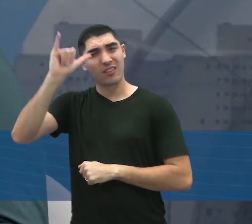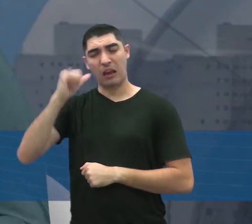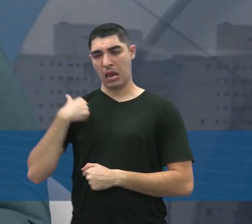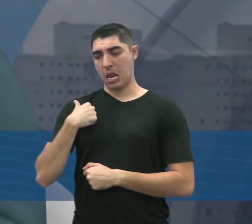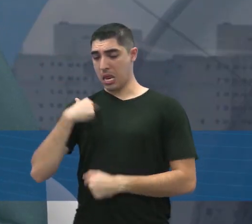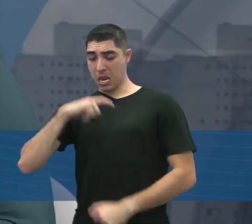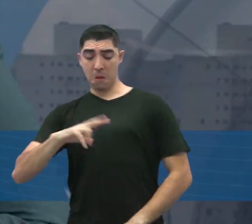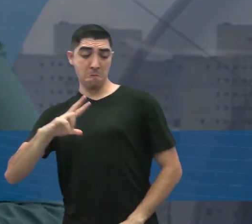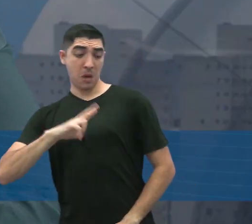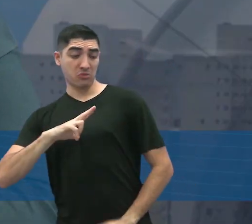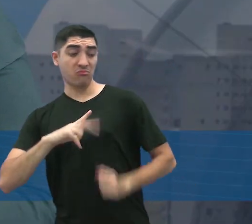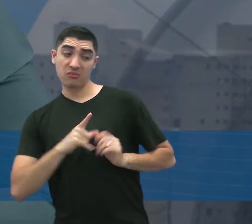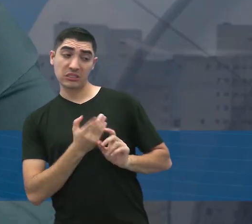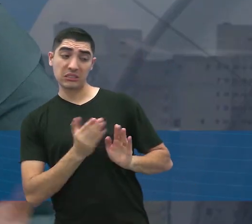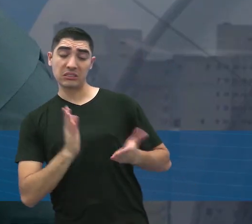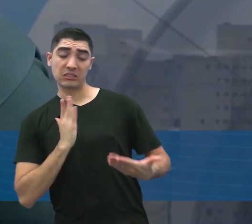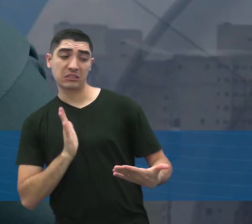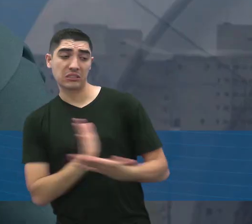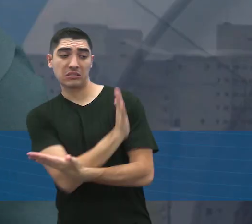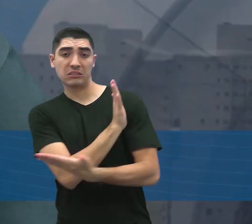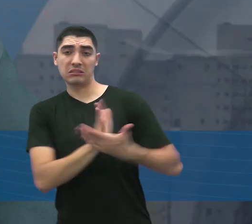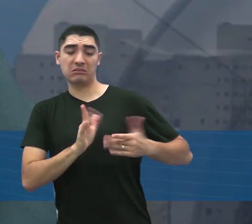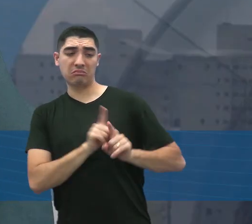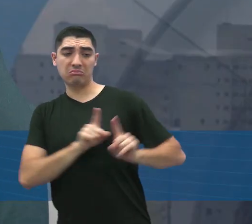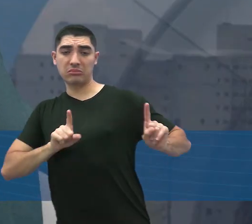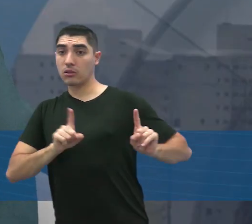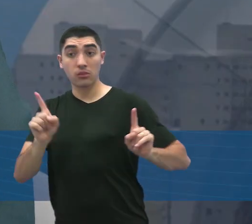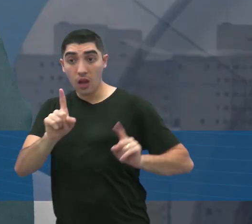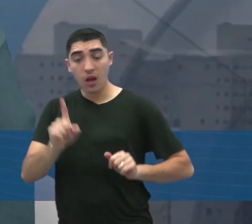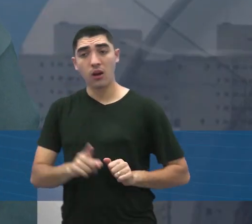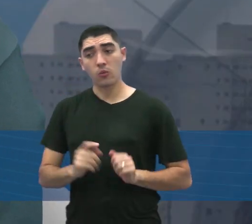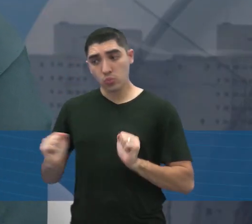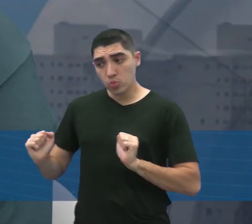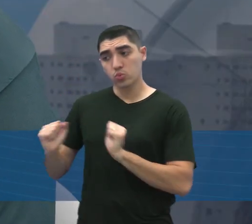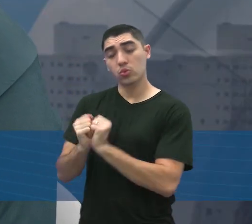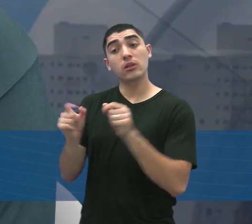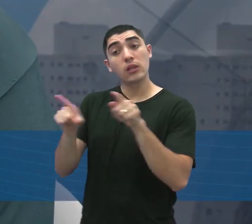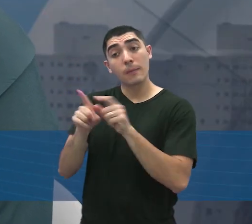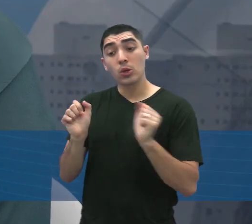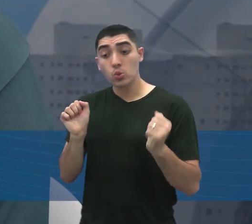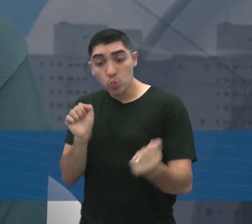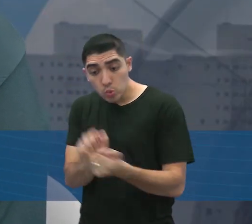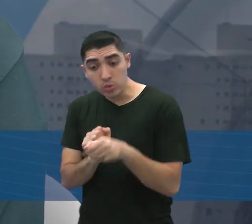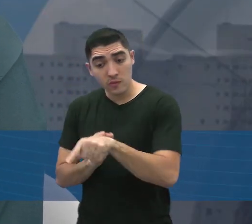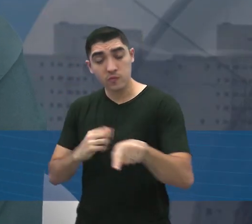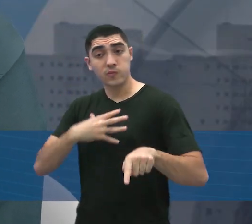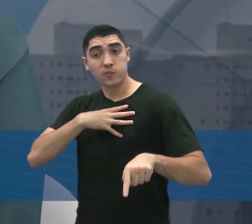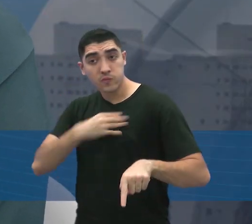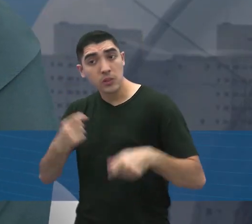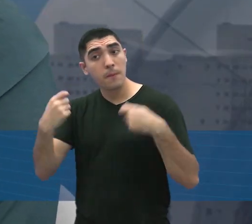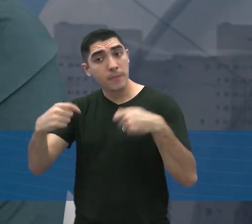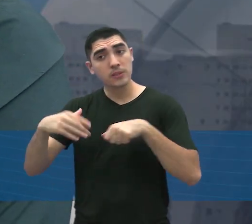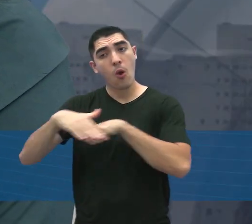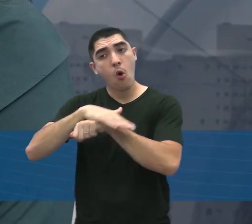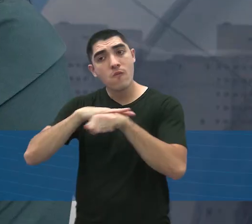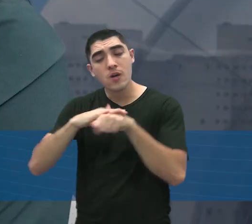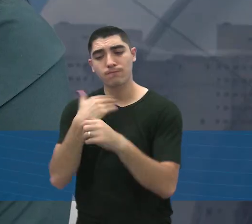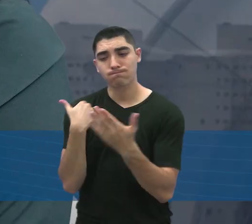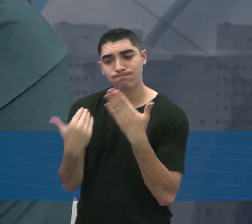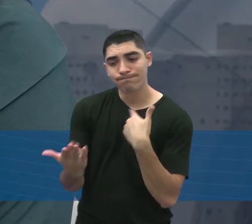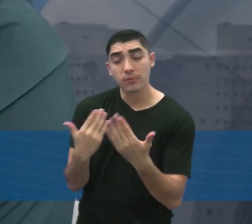individual e também envolvendo o todo, envolvendo os filhos, para que seja essa uma decisão conjunta. Porque eu vejo